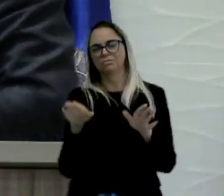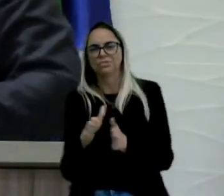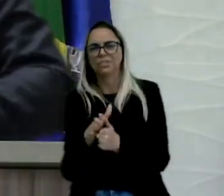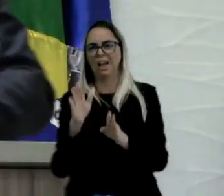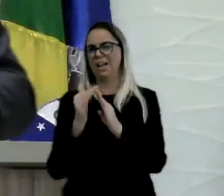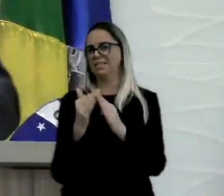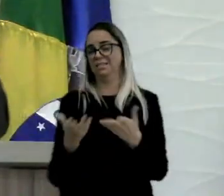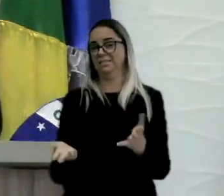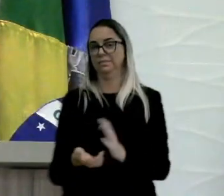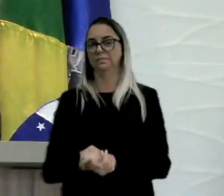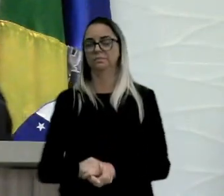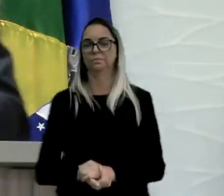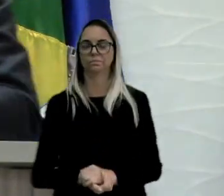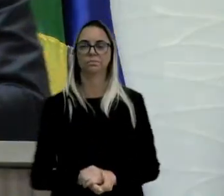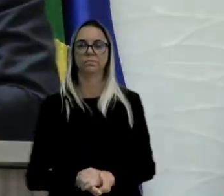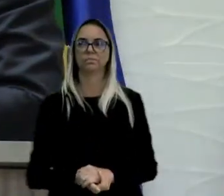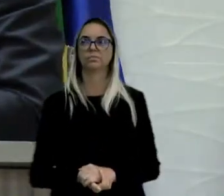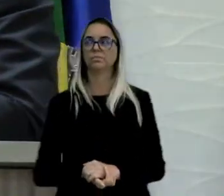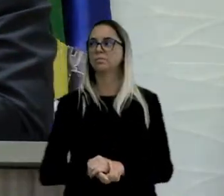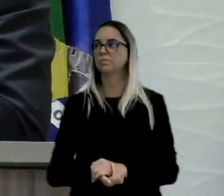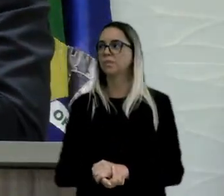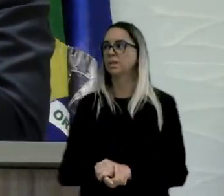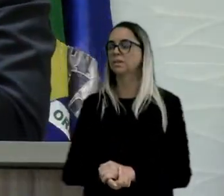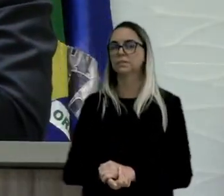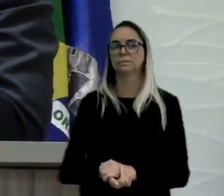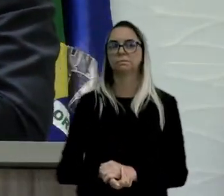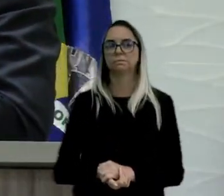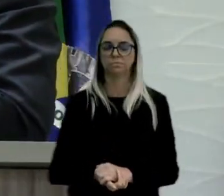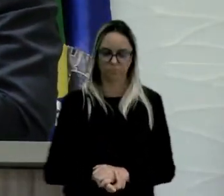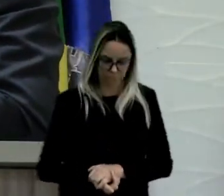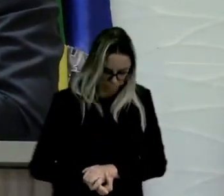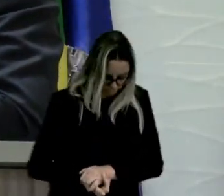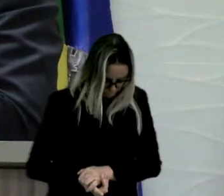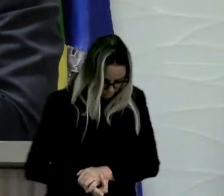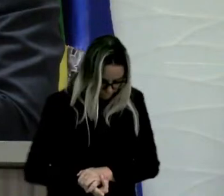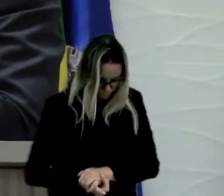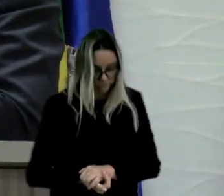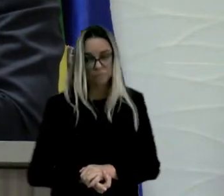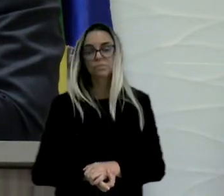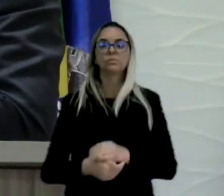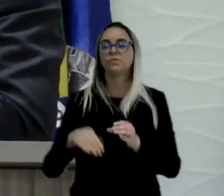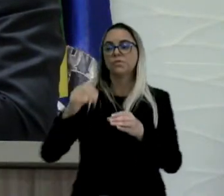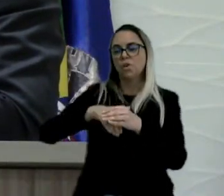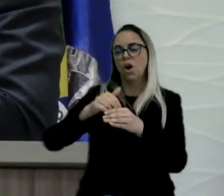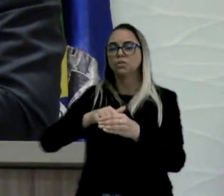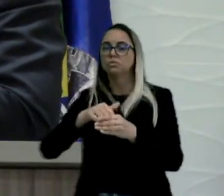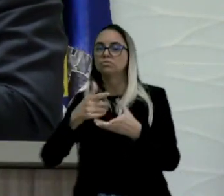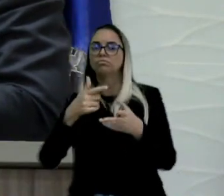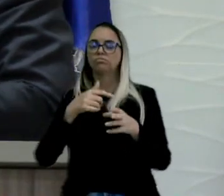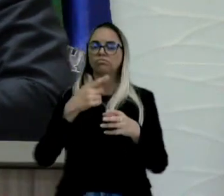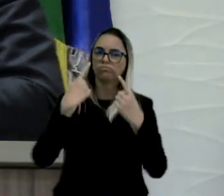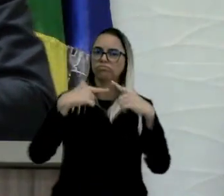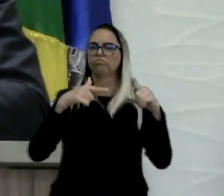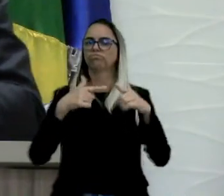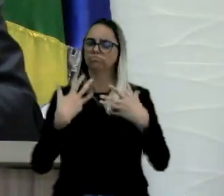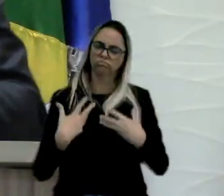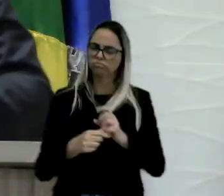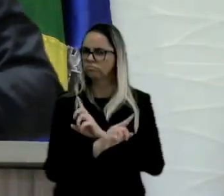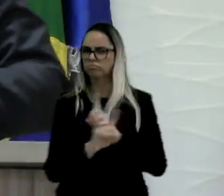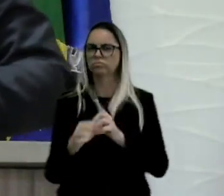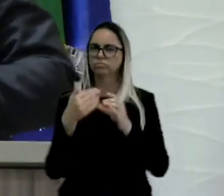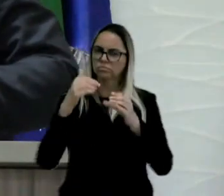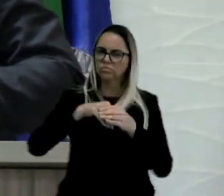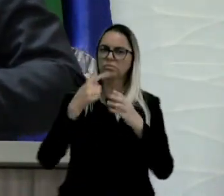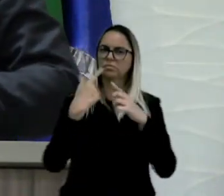e eles vão e tem essa situação então muito pertinente o voto de repúdio a Compesa nós